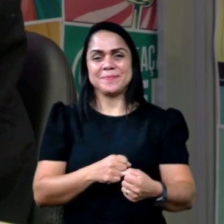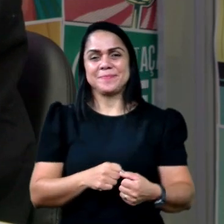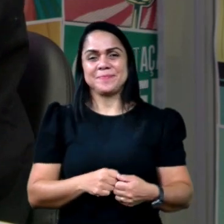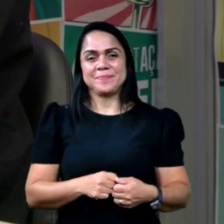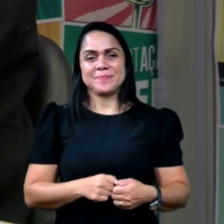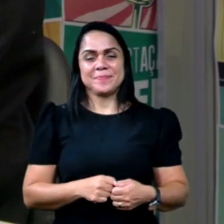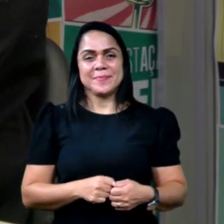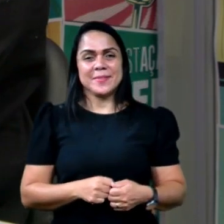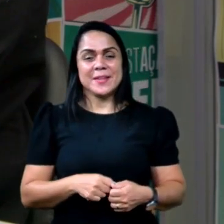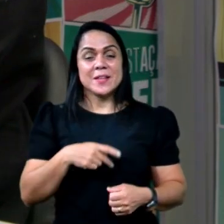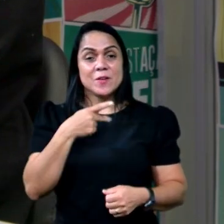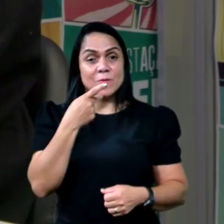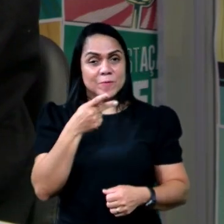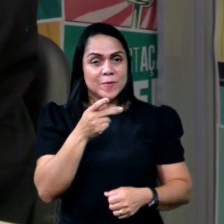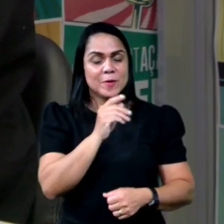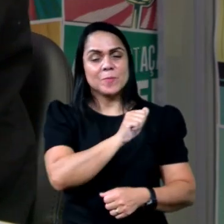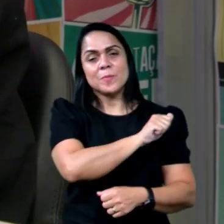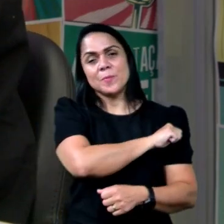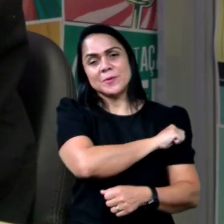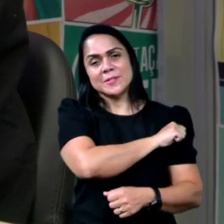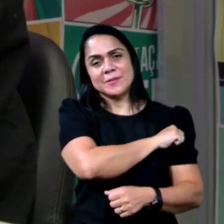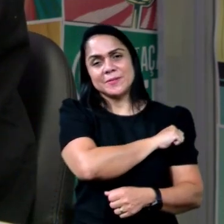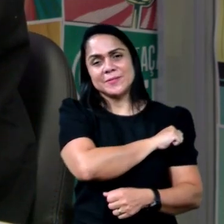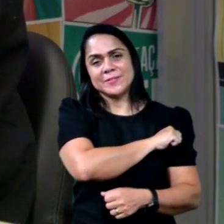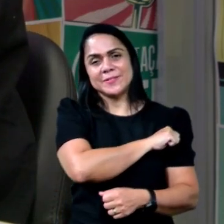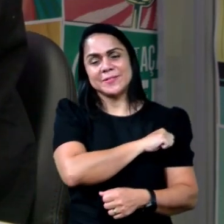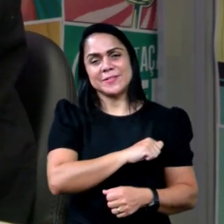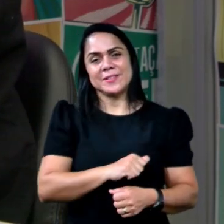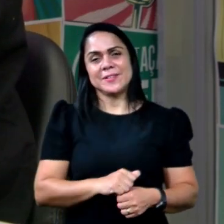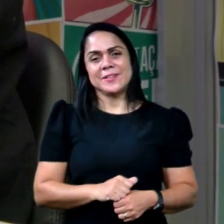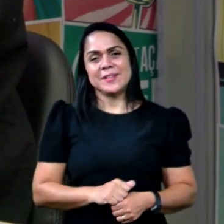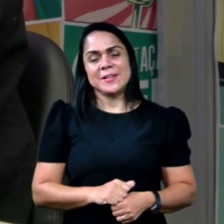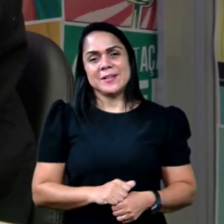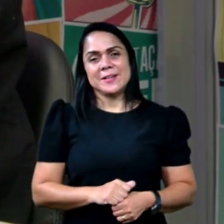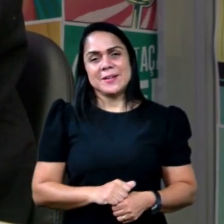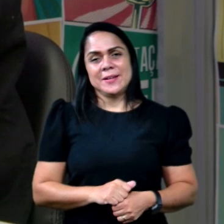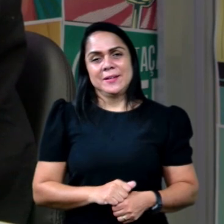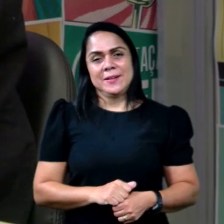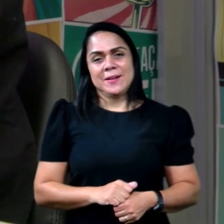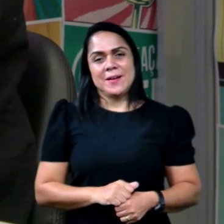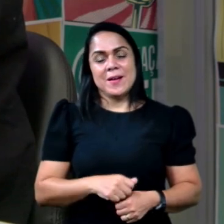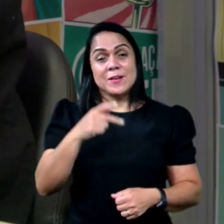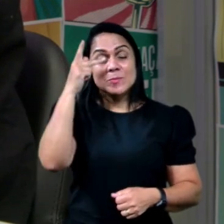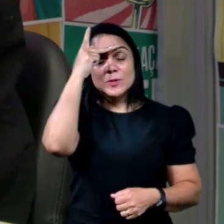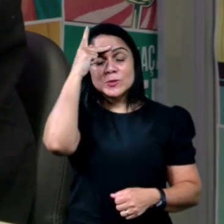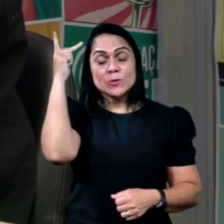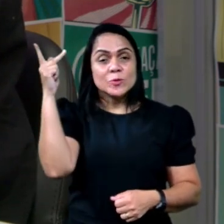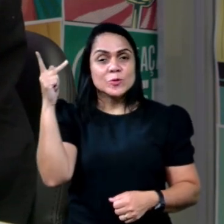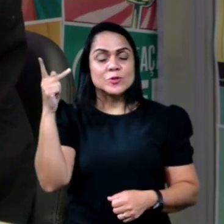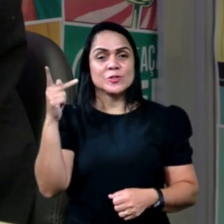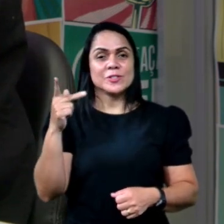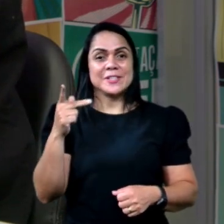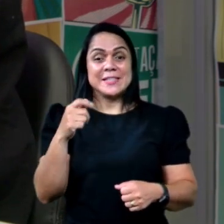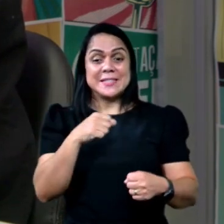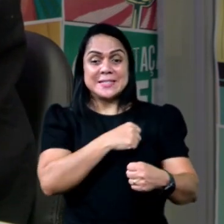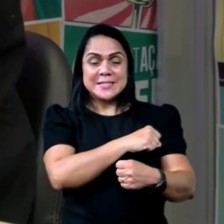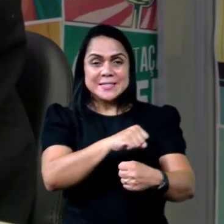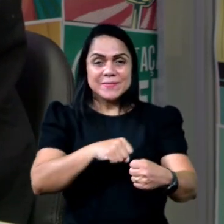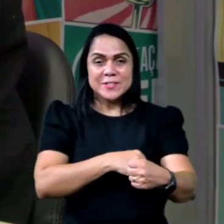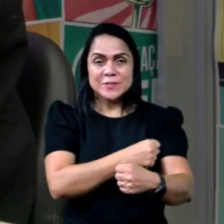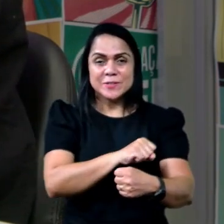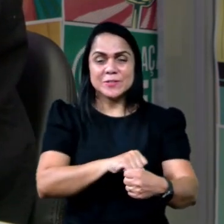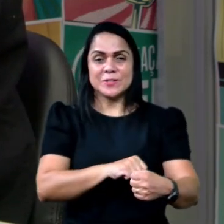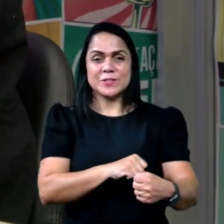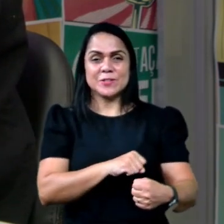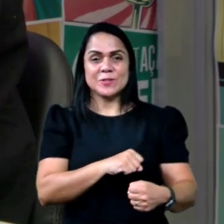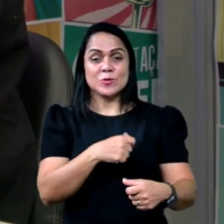vou dizer o que eu falo para os meus alunos. Nem todo mundo que faz gastronomia vai viver de gastronomia. Isso eu estou falando tanto para o ensino médio integrado,